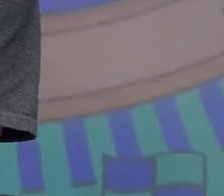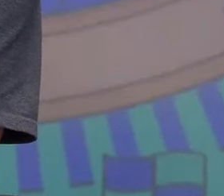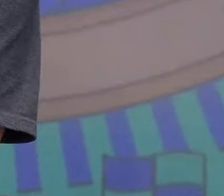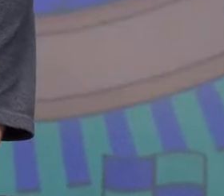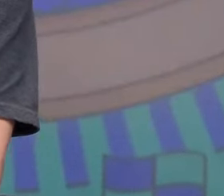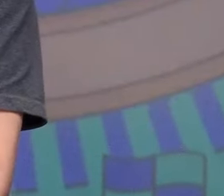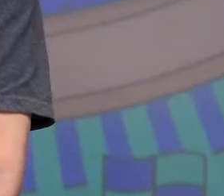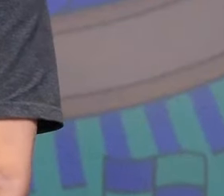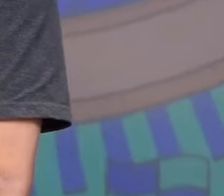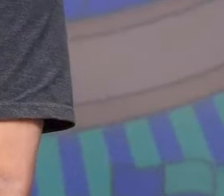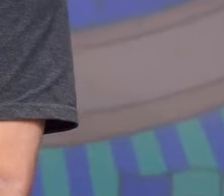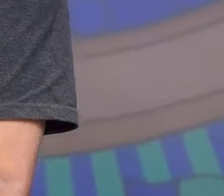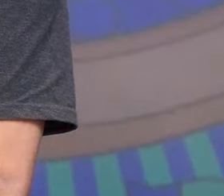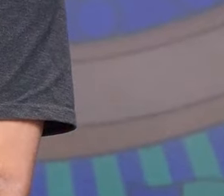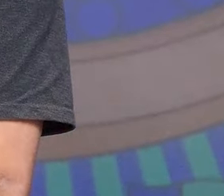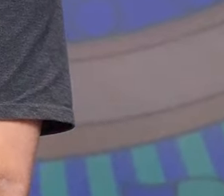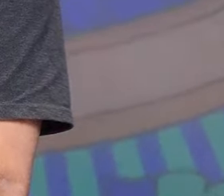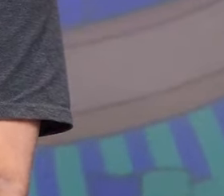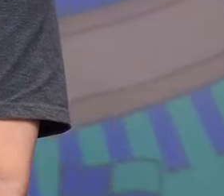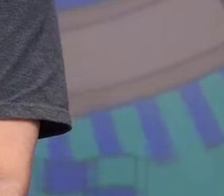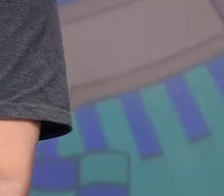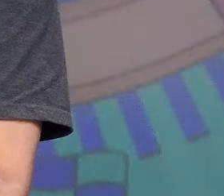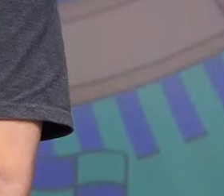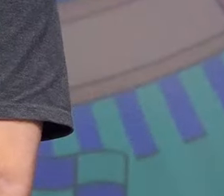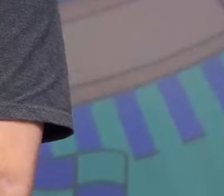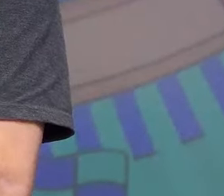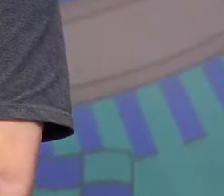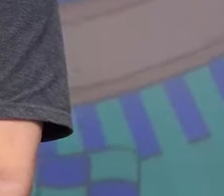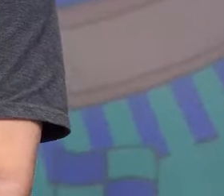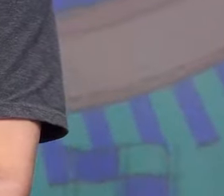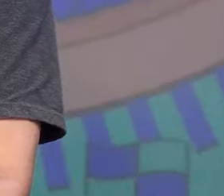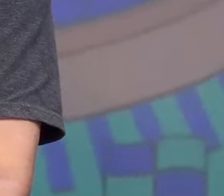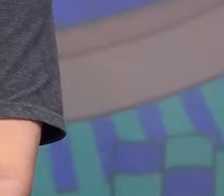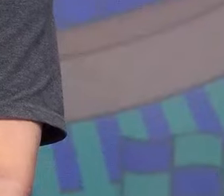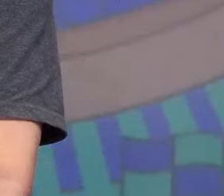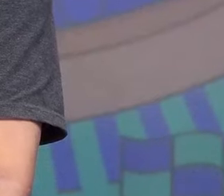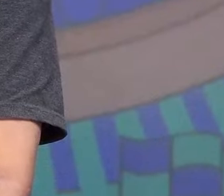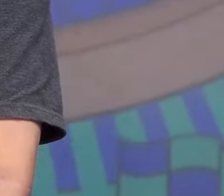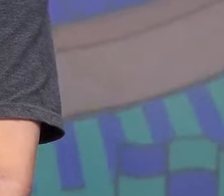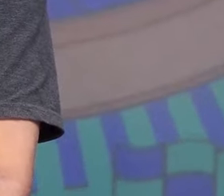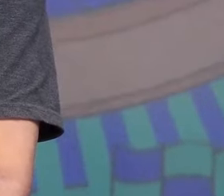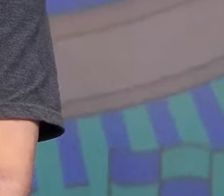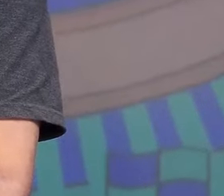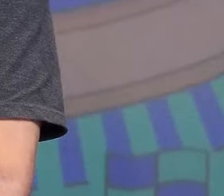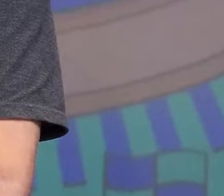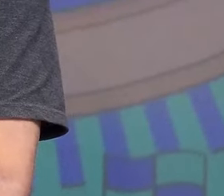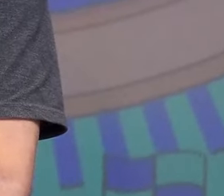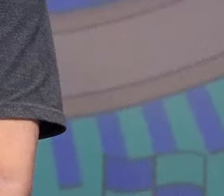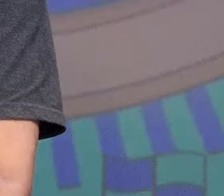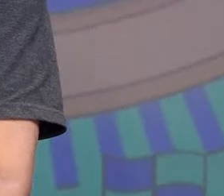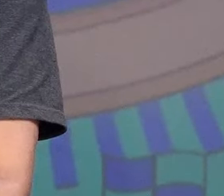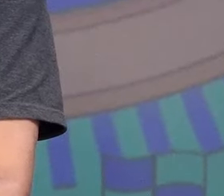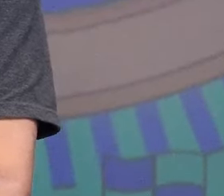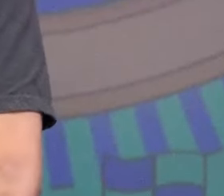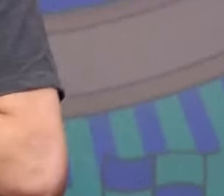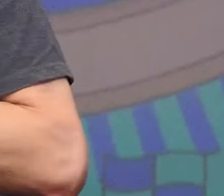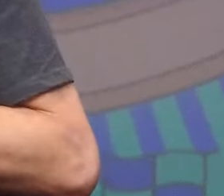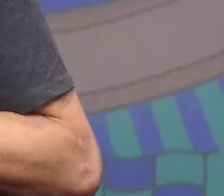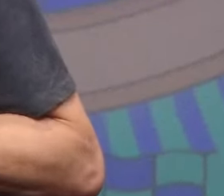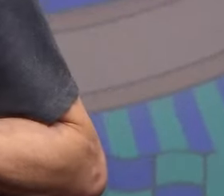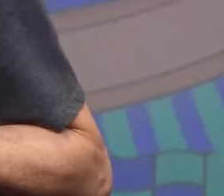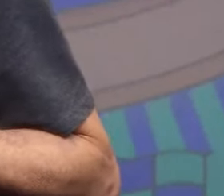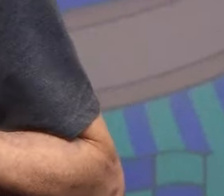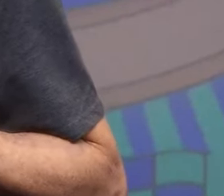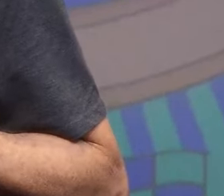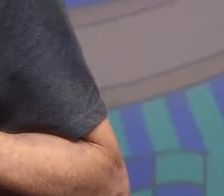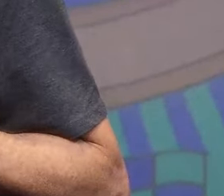Bet vai você sabe quem tiver mais troféus ao final da temporada vai indicar uma instituição para receber cestas básicas no lance